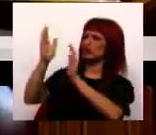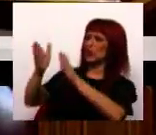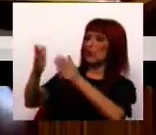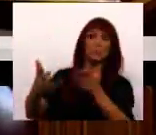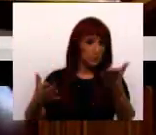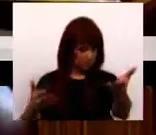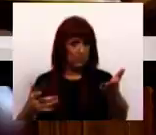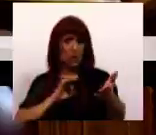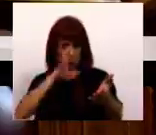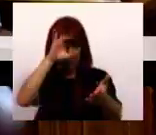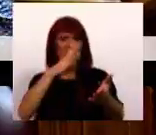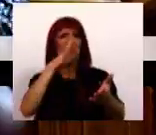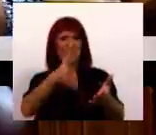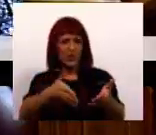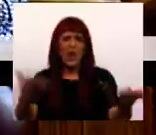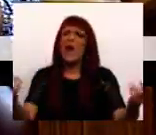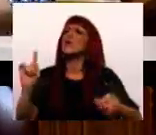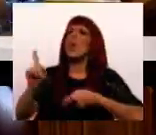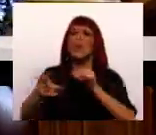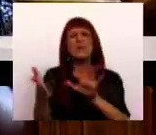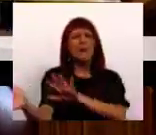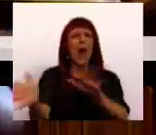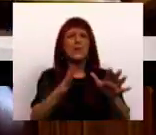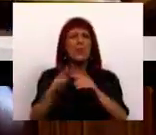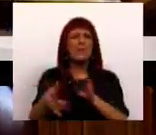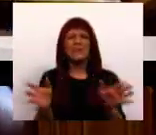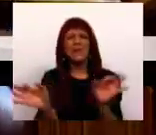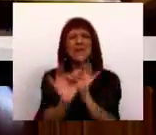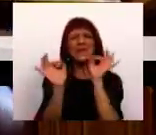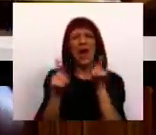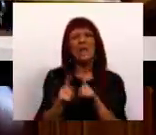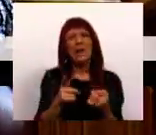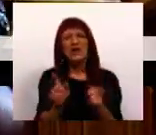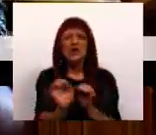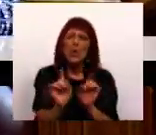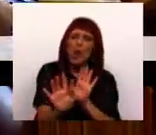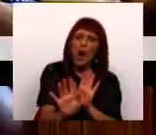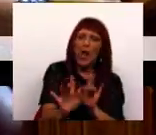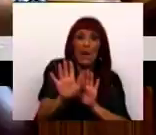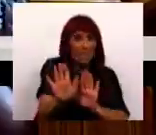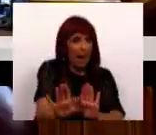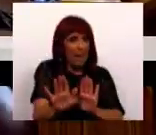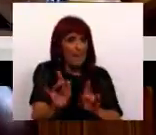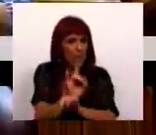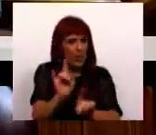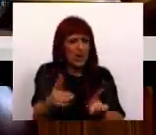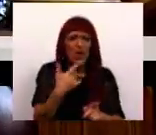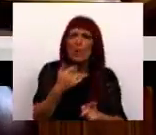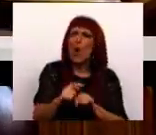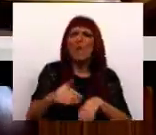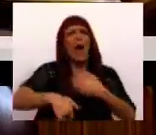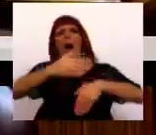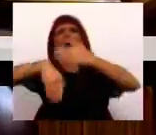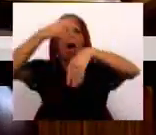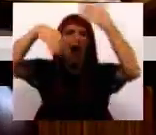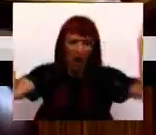conquistámos. Diz o Sr. Primeiro-Ministro. Então, assim, mais ou menos ao jeito de vamos lá pôr um pezinho no travão, porque isto também não pode ir assim